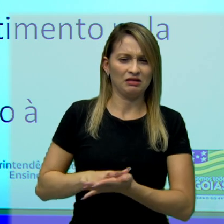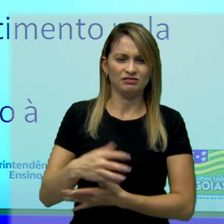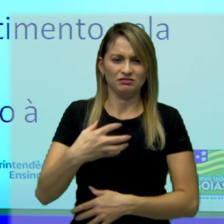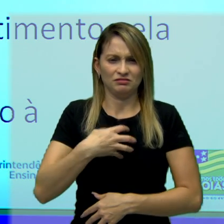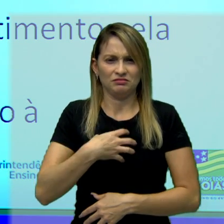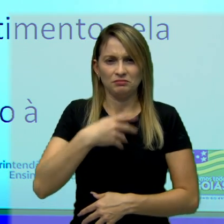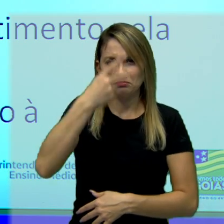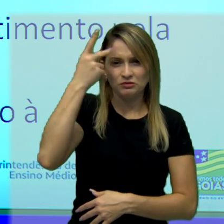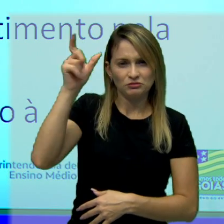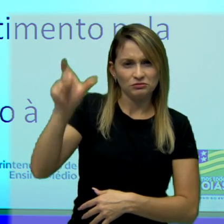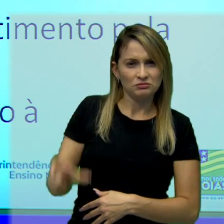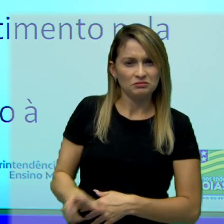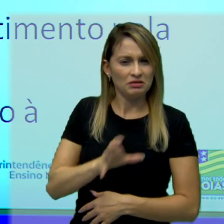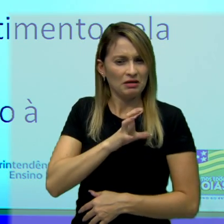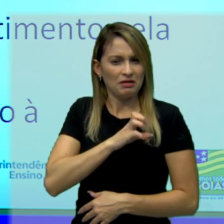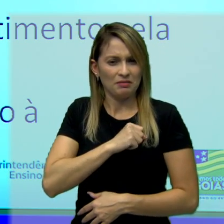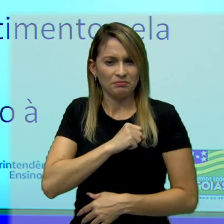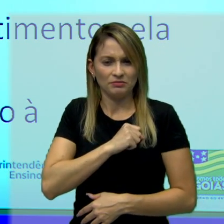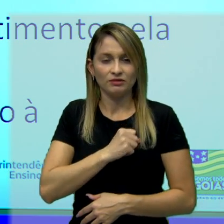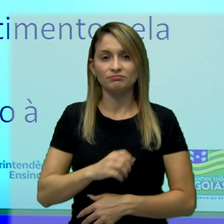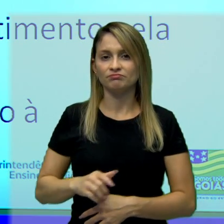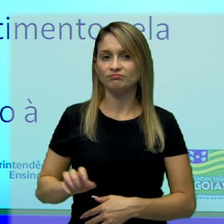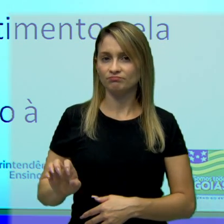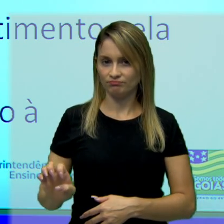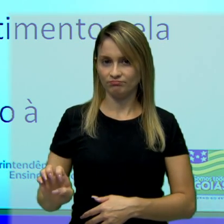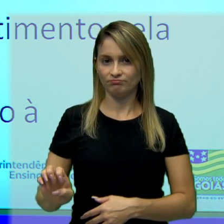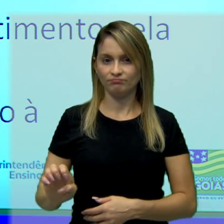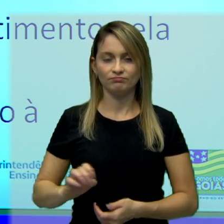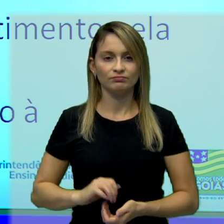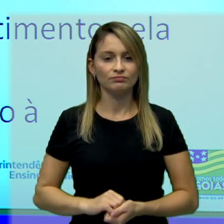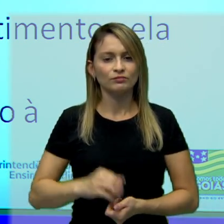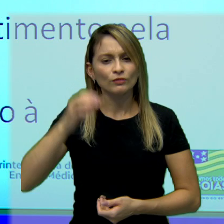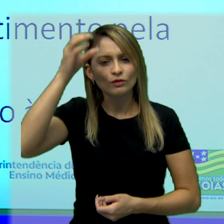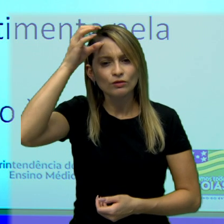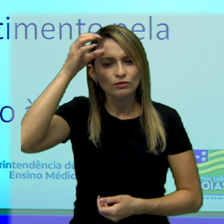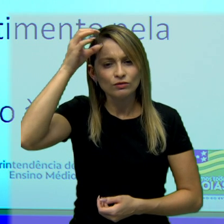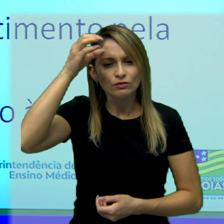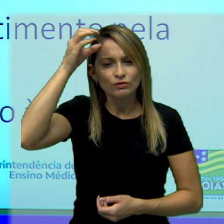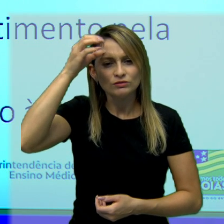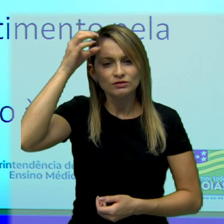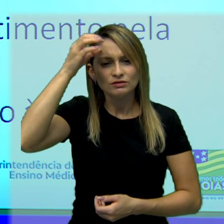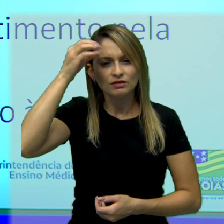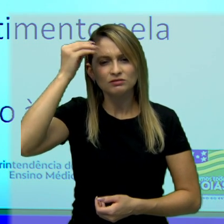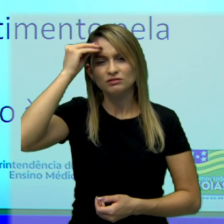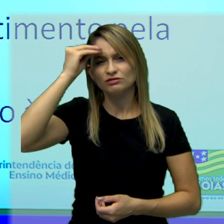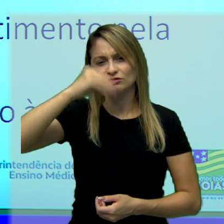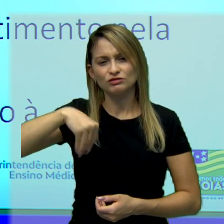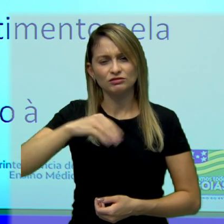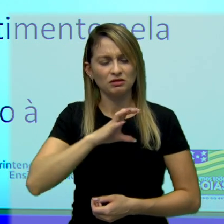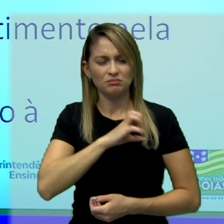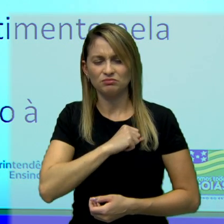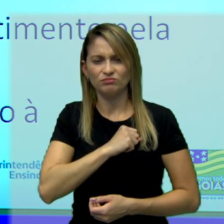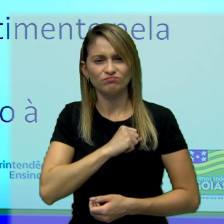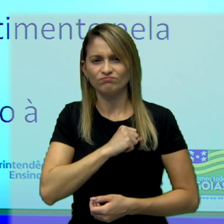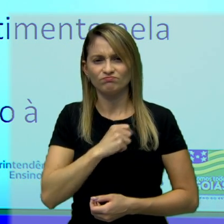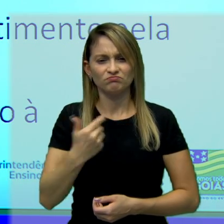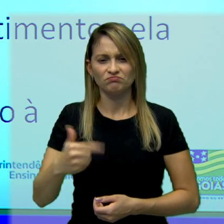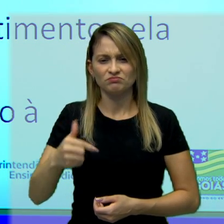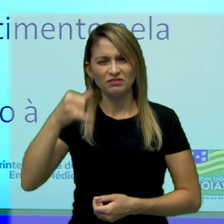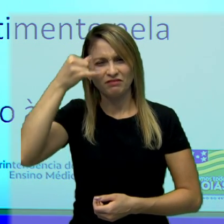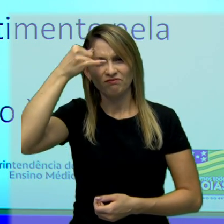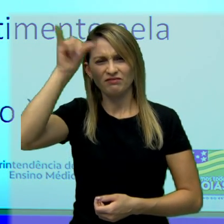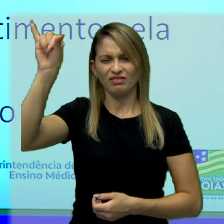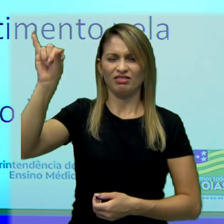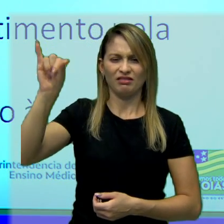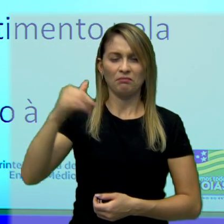impermanência do sentimento pela pessoa amada. E letra E. Consciência da inutilidade do amor em